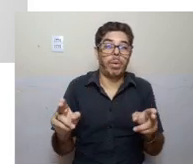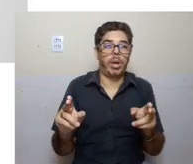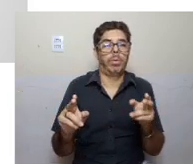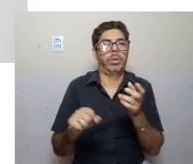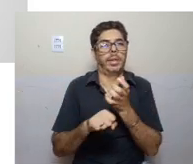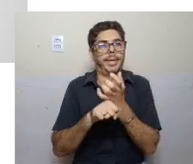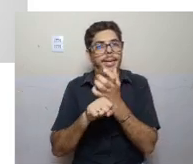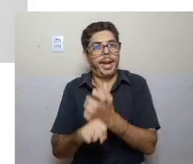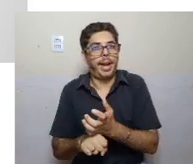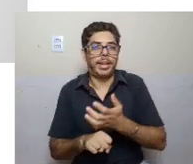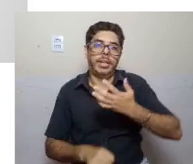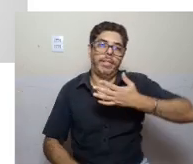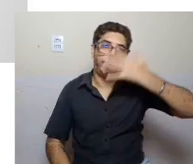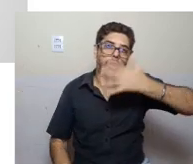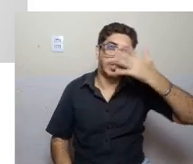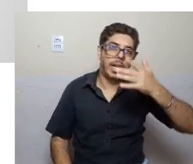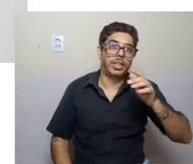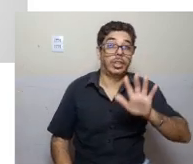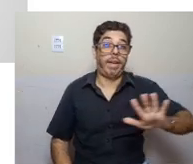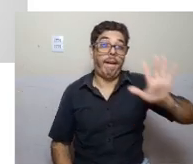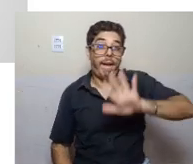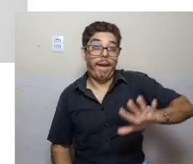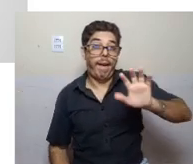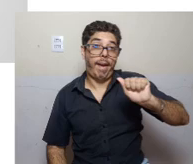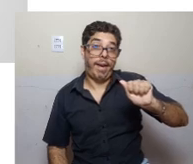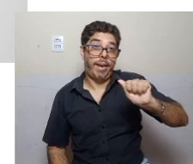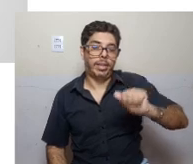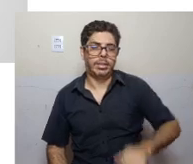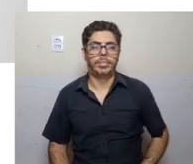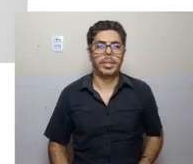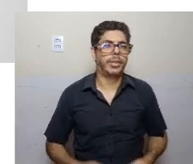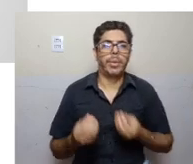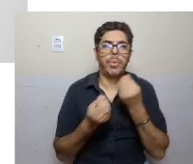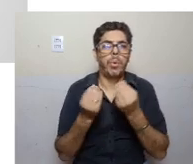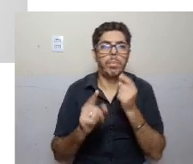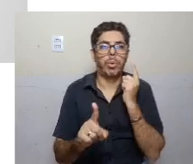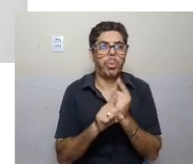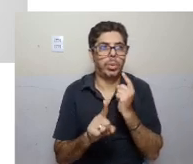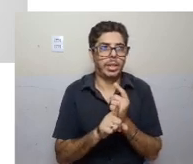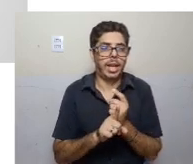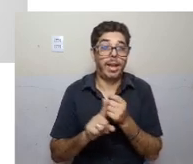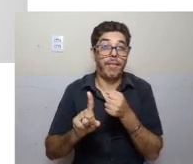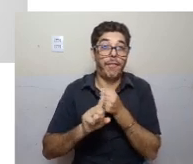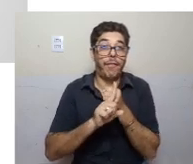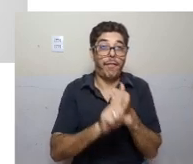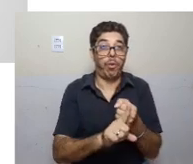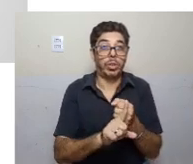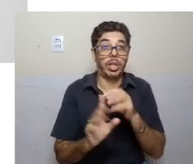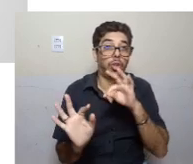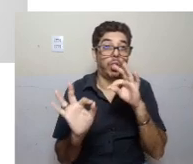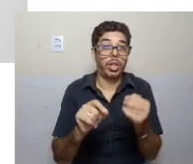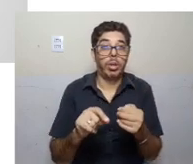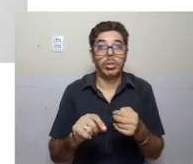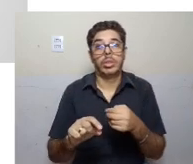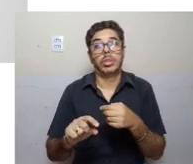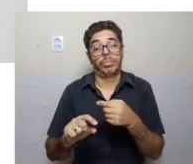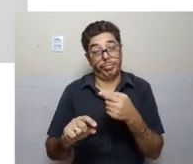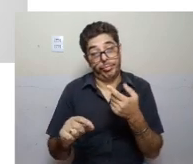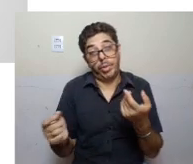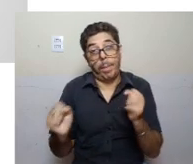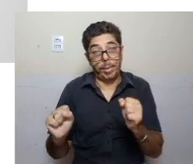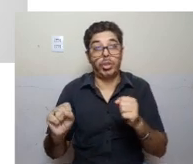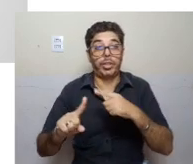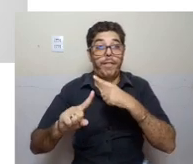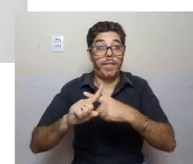sua carga, à sua velocidade e ao campo. Então, para encontrar a força total que atua no fio, basta multiplicar